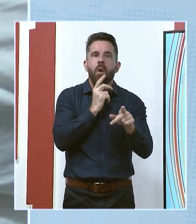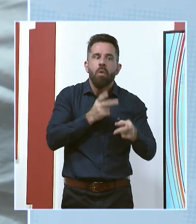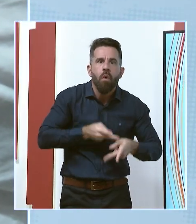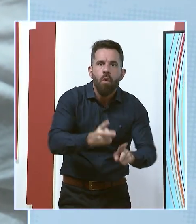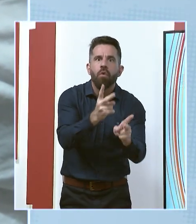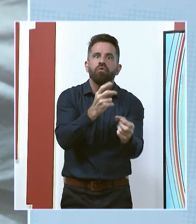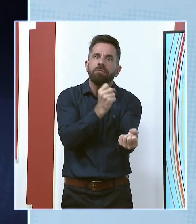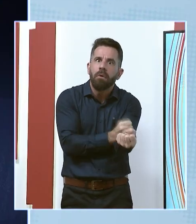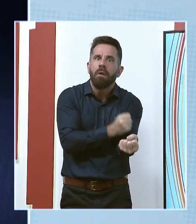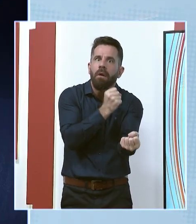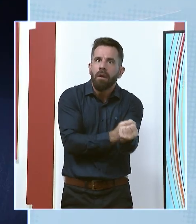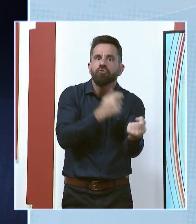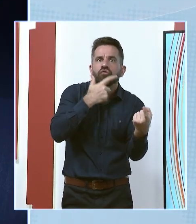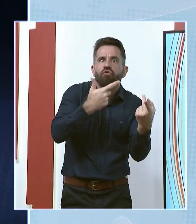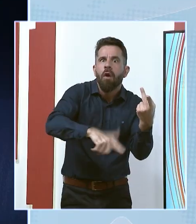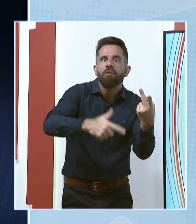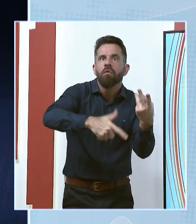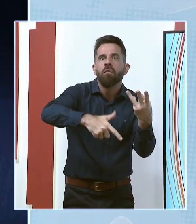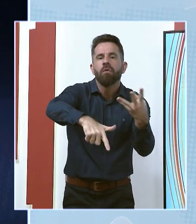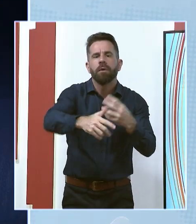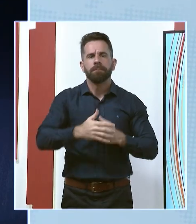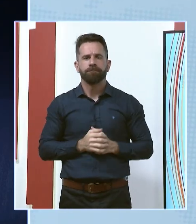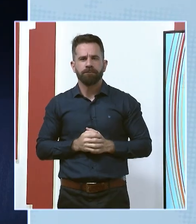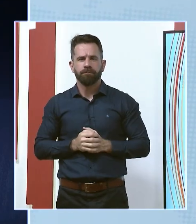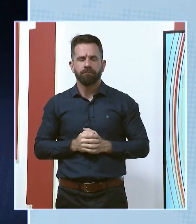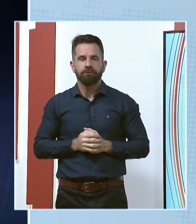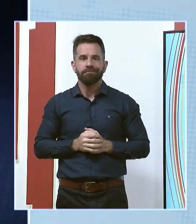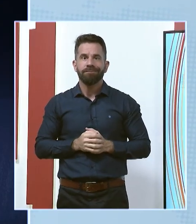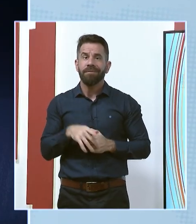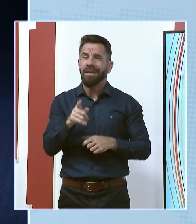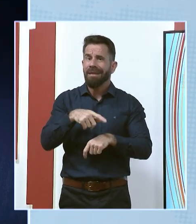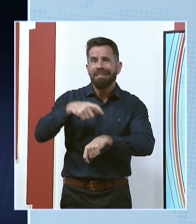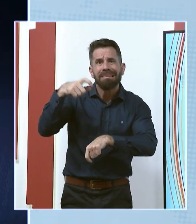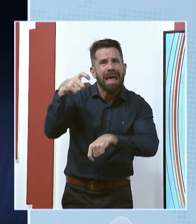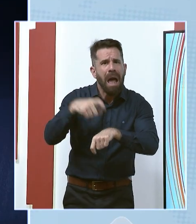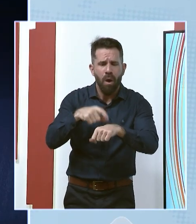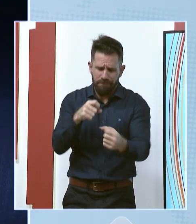apostadores conectados. Logo de imediato oferece muitos ganhos.